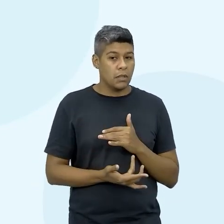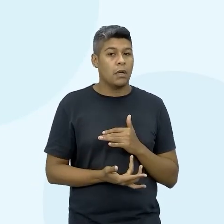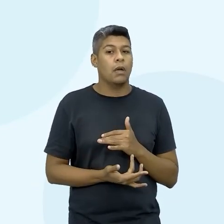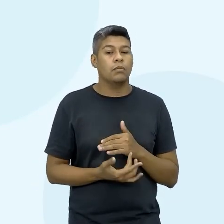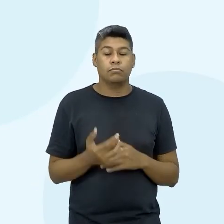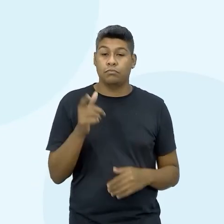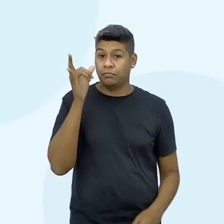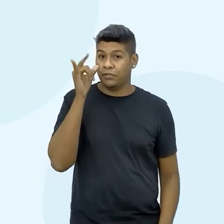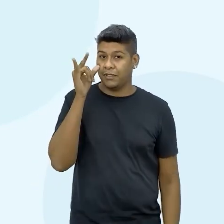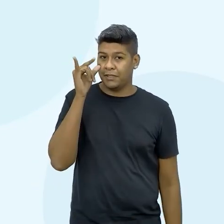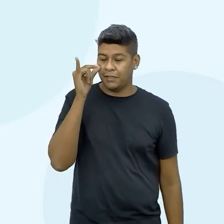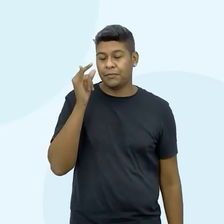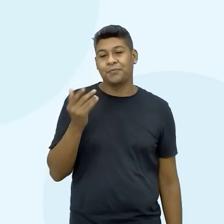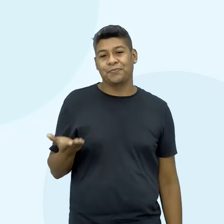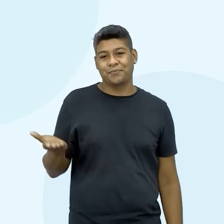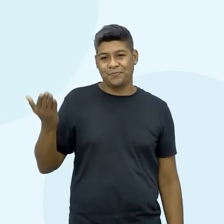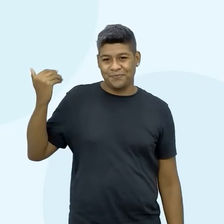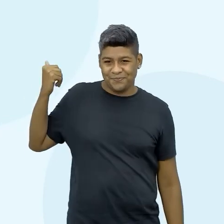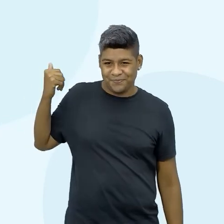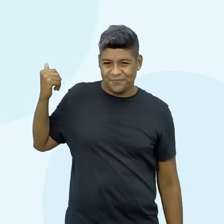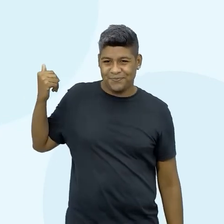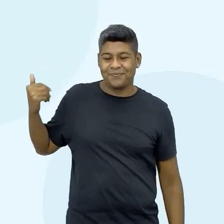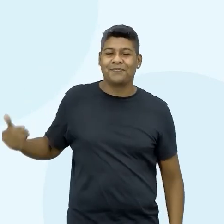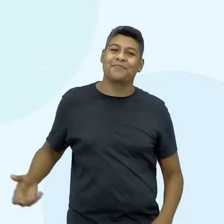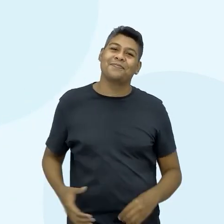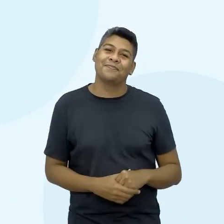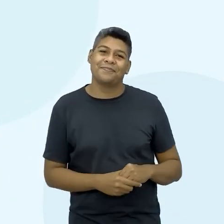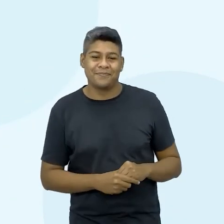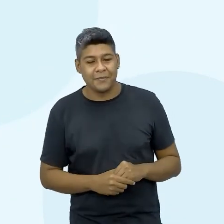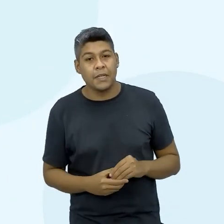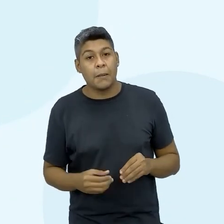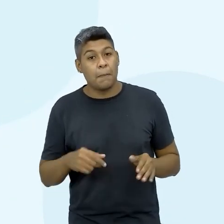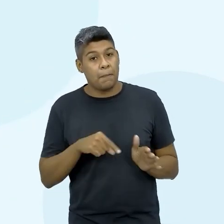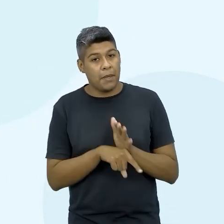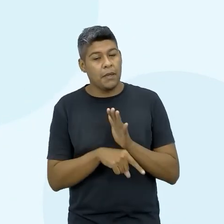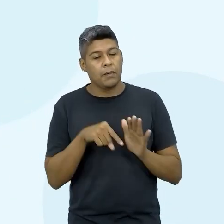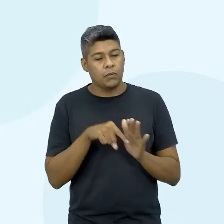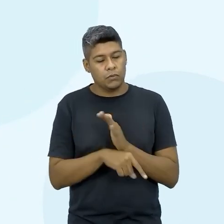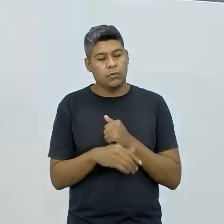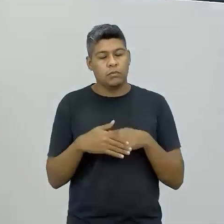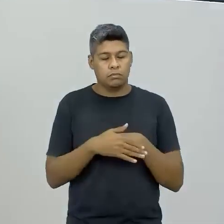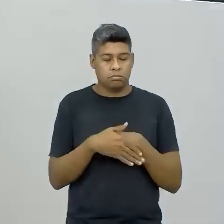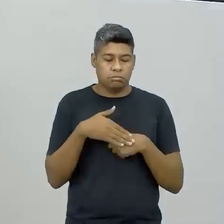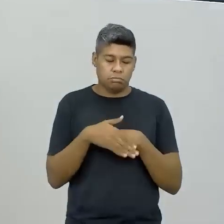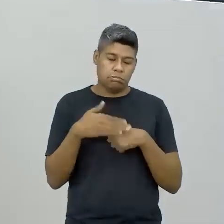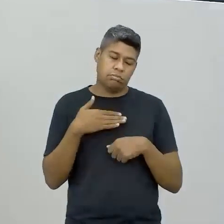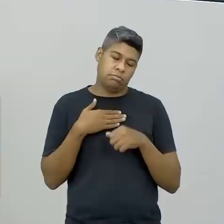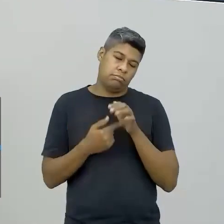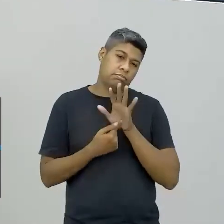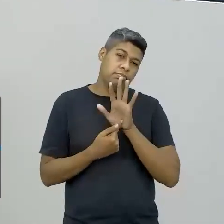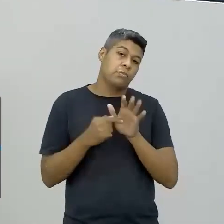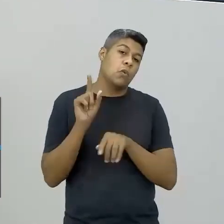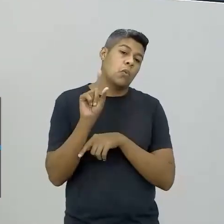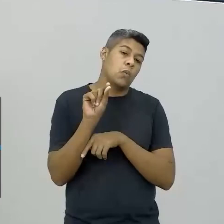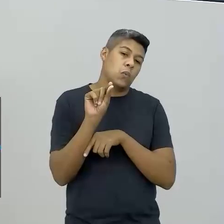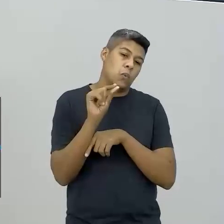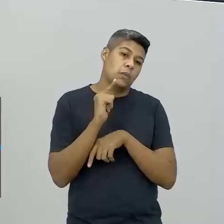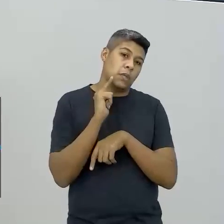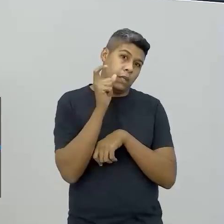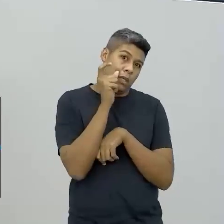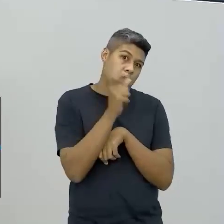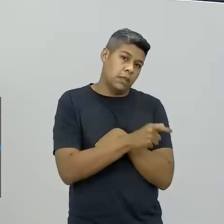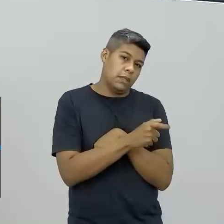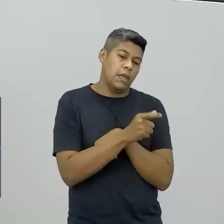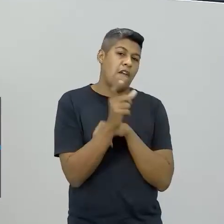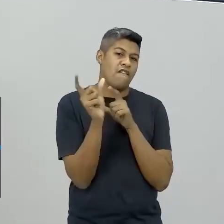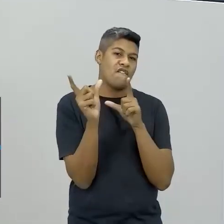Instagram, vem pra Mate, você vai poder mandar pra mim alguma pergunta, conversar comigo e mostrar o que vocês tiverem interesse. Pode